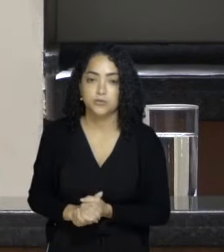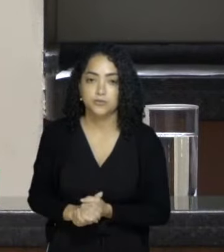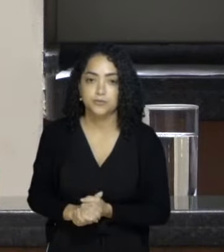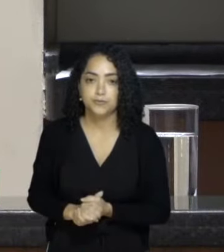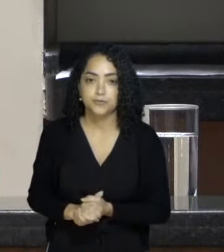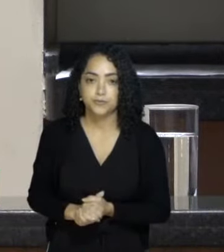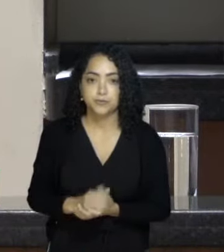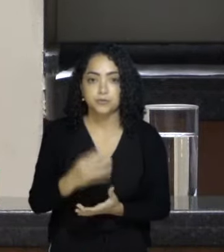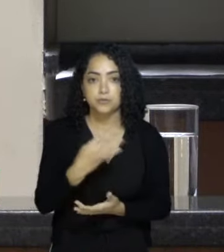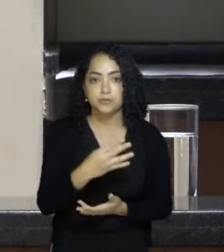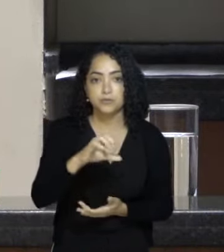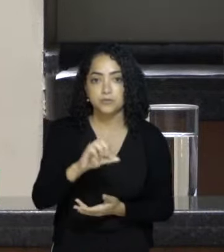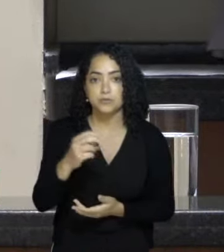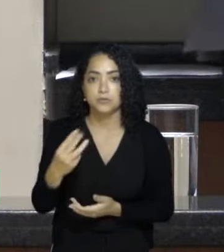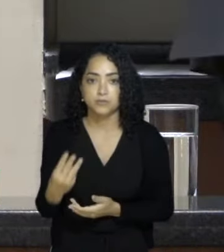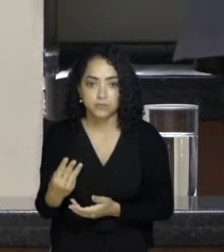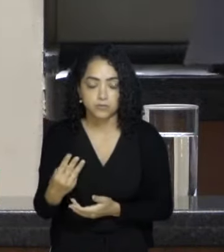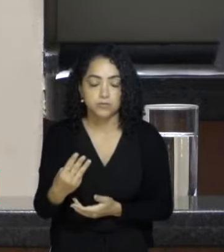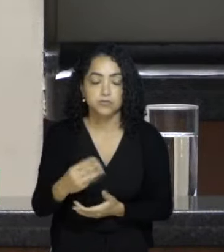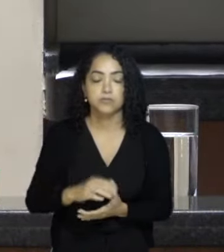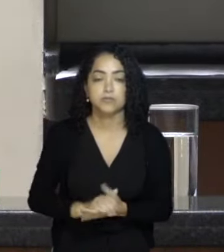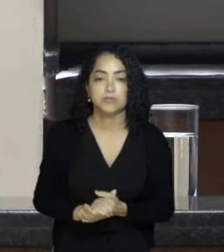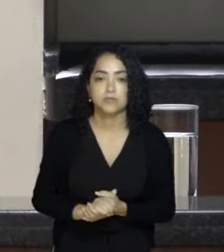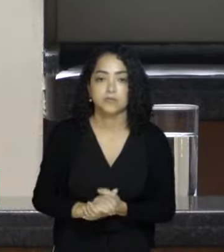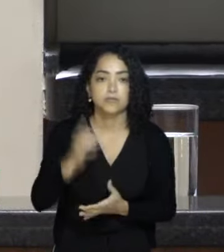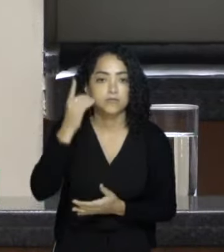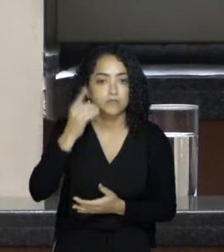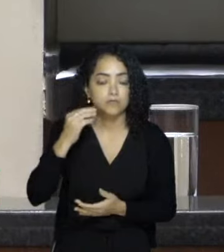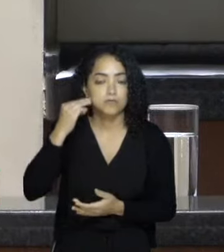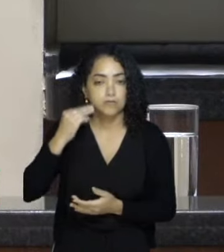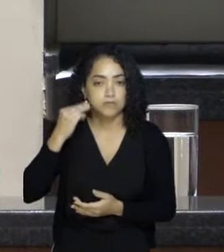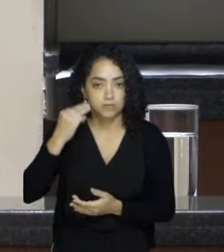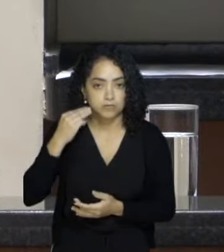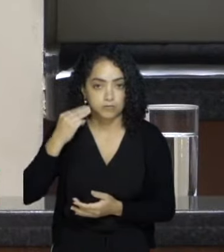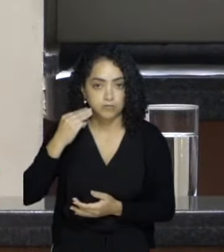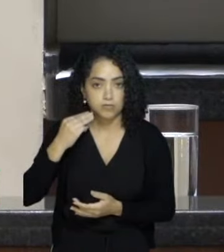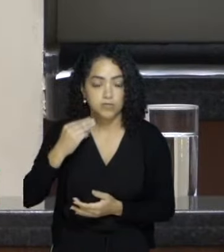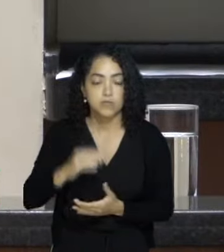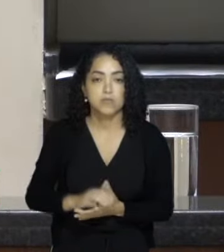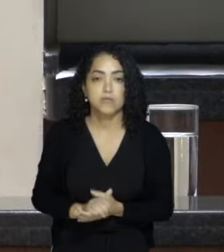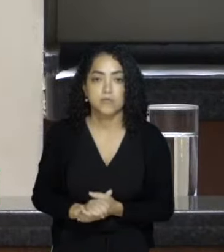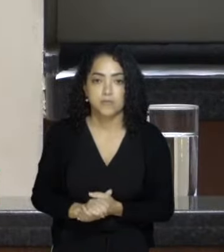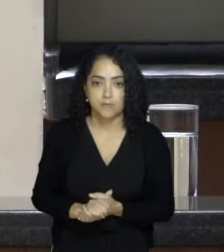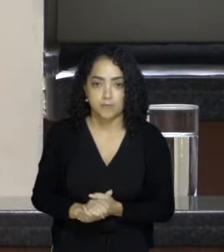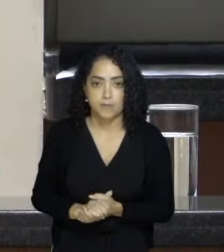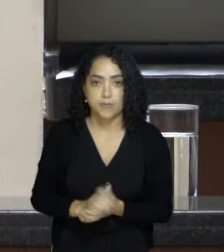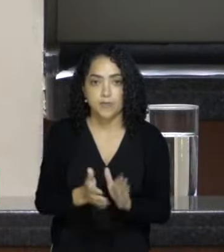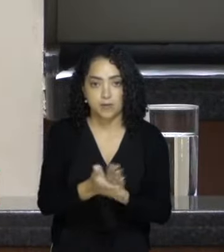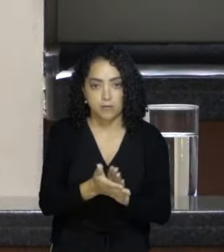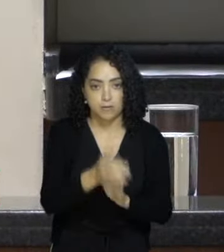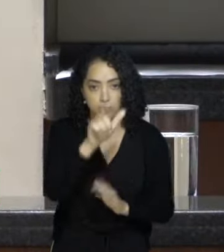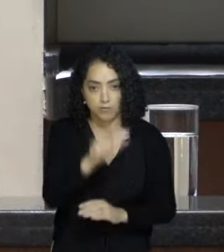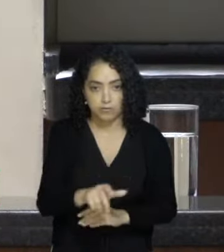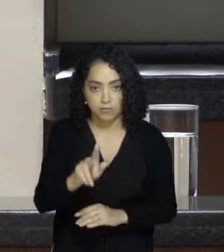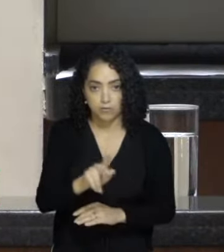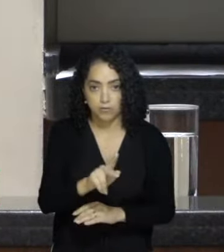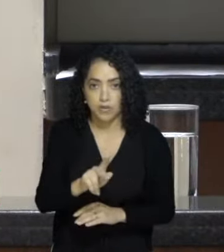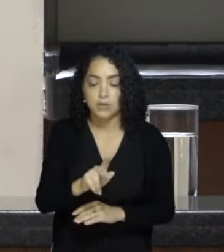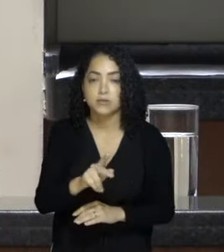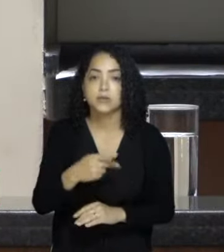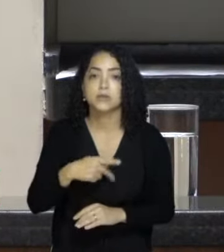Moção 493/2023, autoria do deputado Márcio Machado, manifestando aplauso ao padre Álvaro Emanuel da